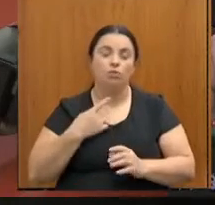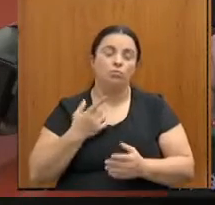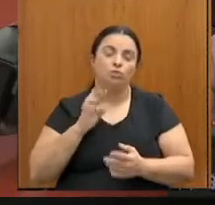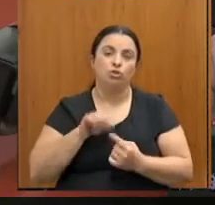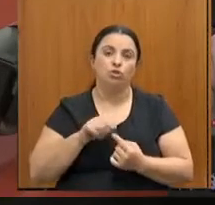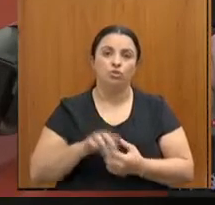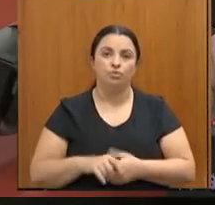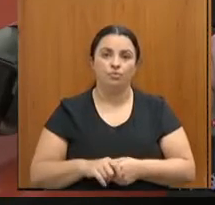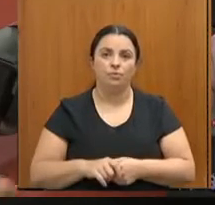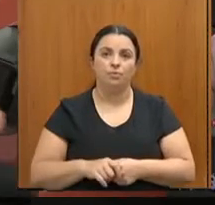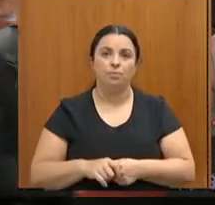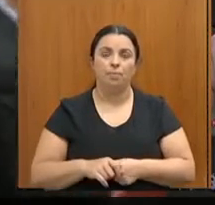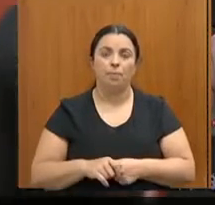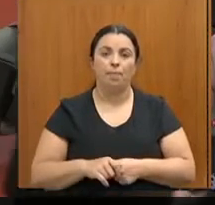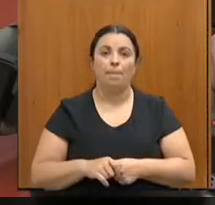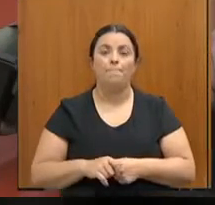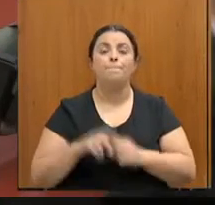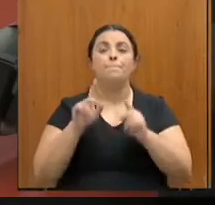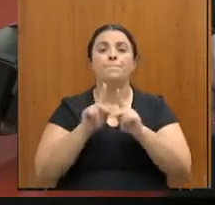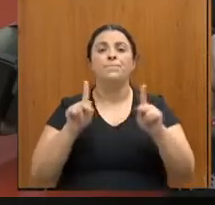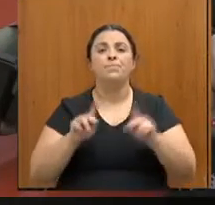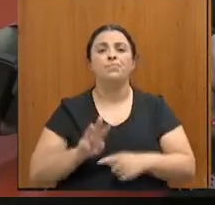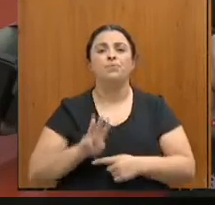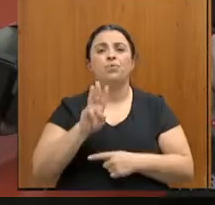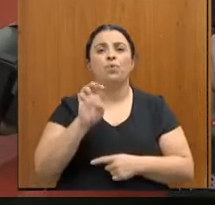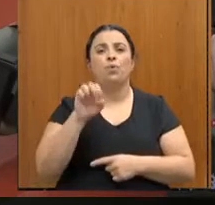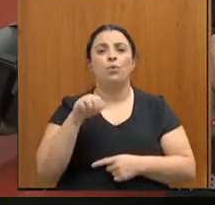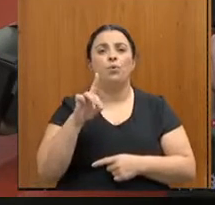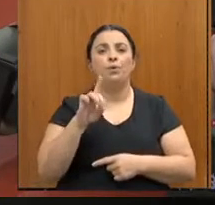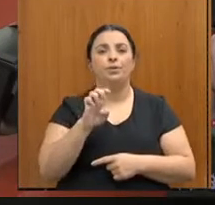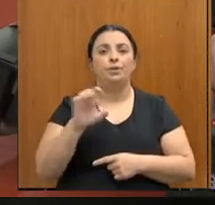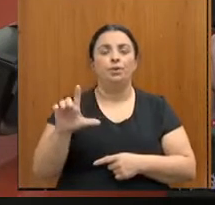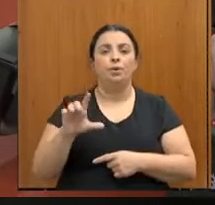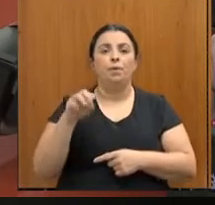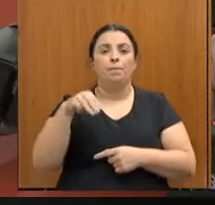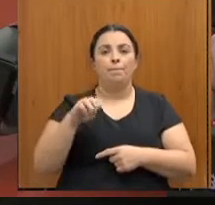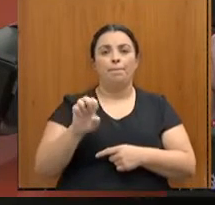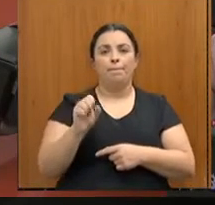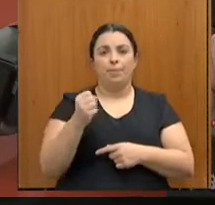o professor Wendel Mesquita